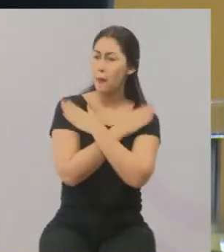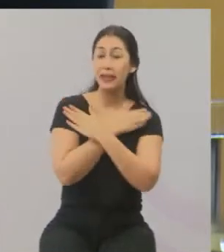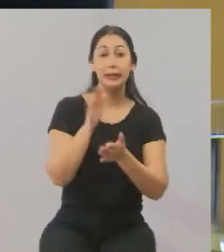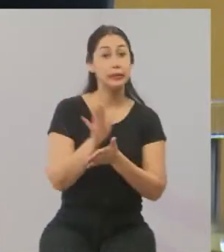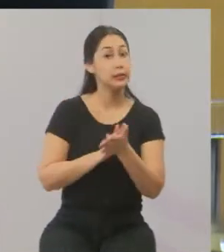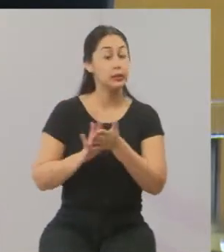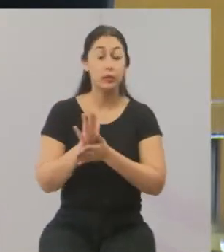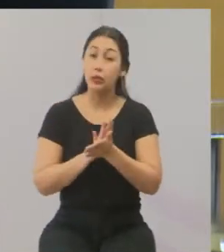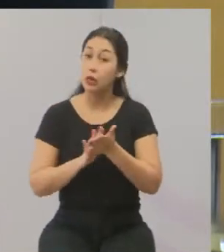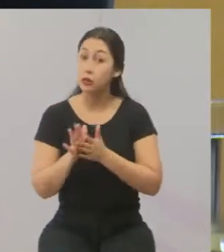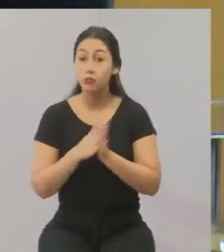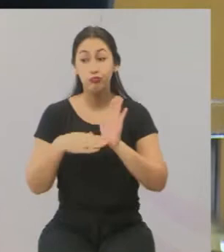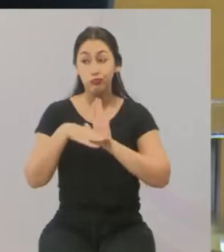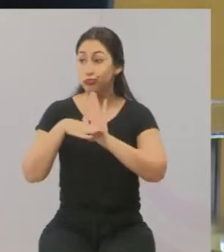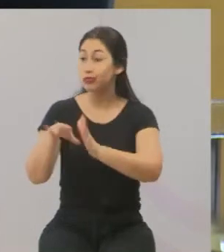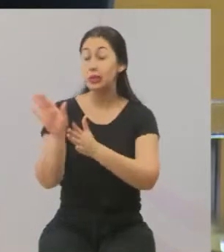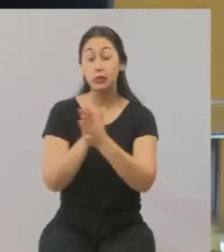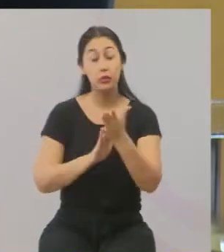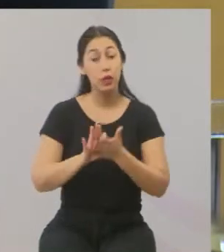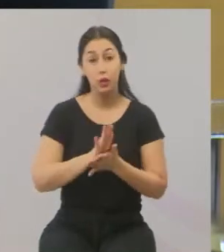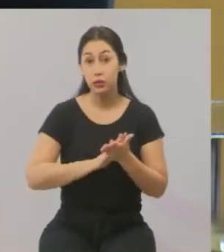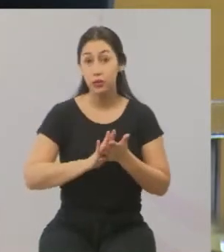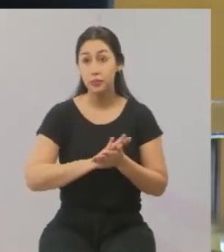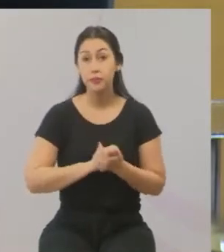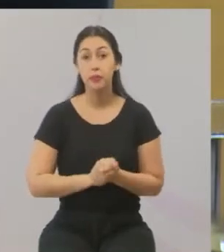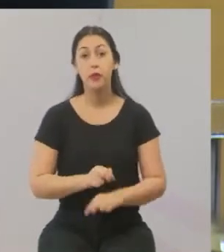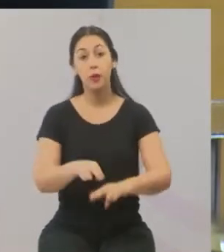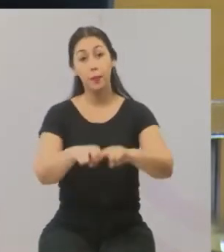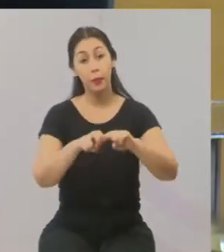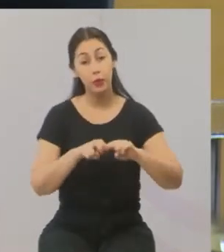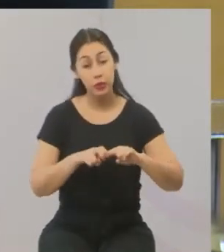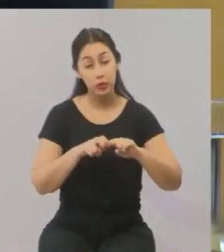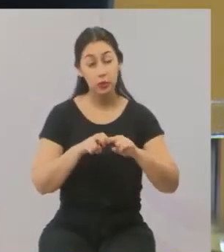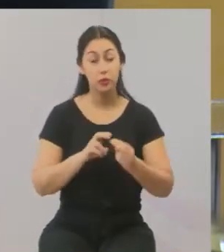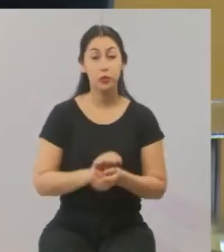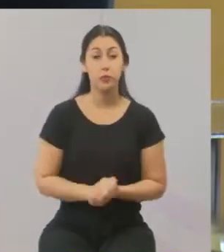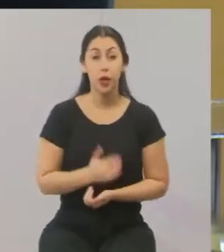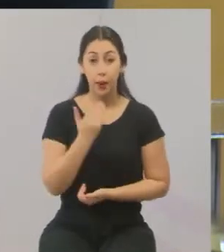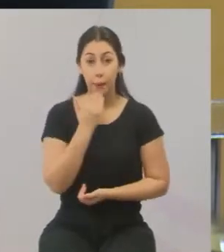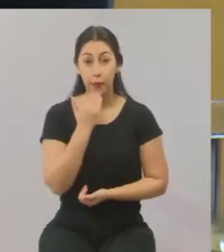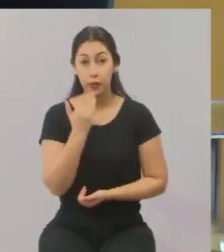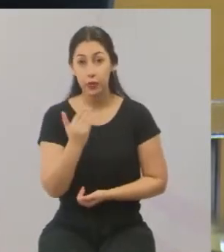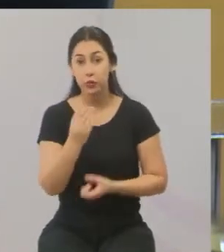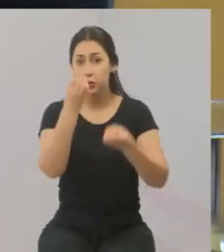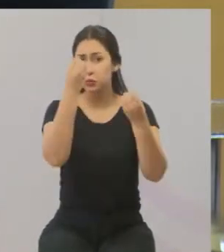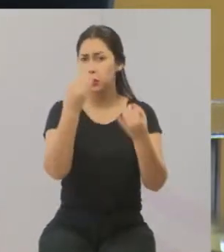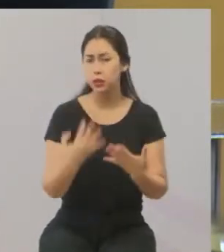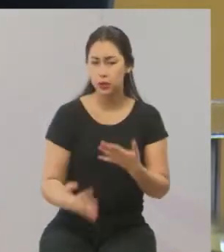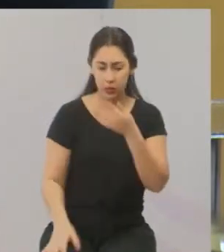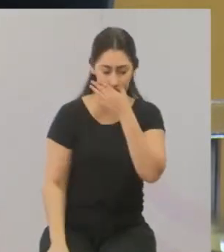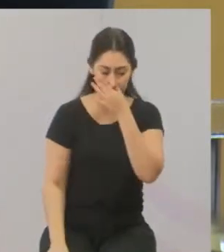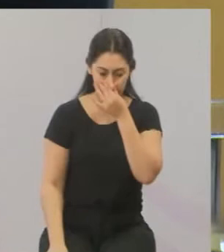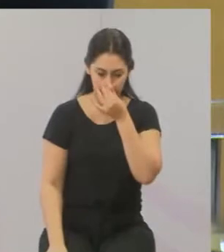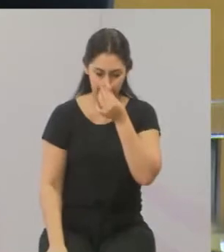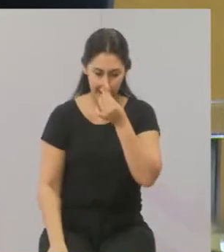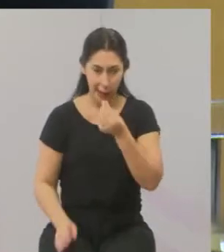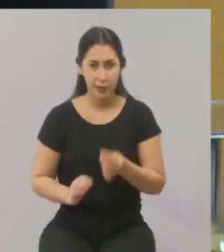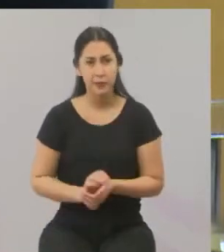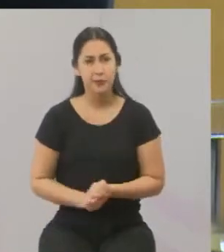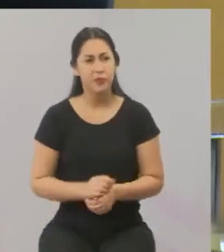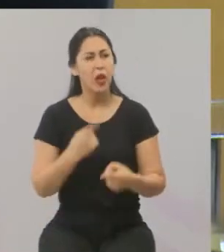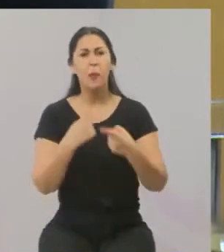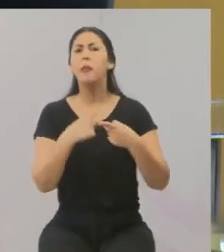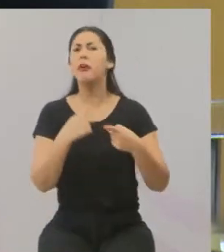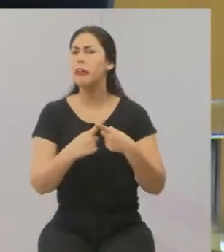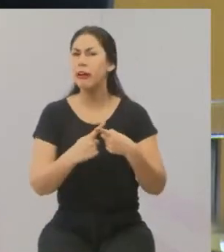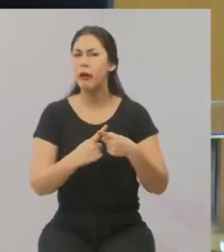saque do fundo de garantia por tempo de serviço. Assim sendo, nessa situação, requeremos as seguintes informações. Primeiro, por que não foi dado